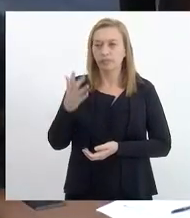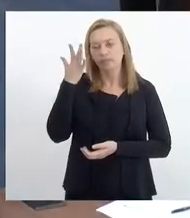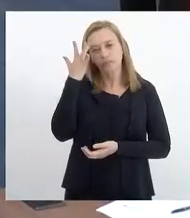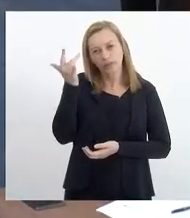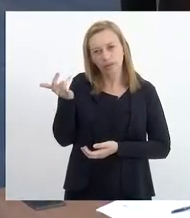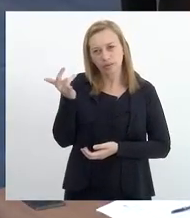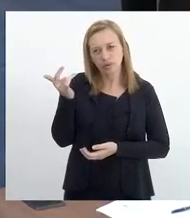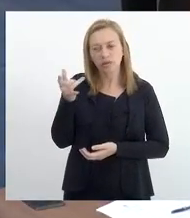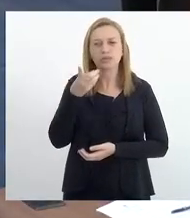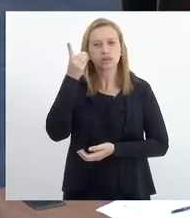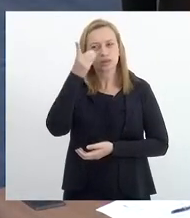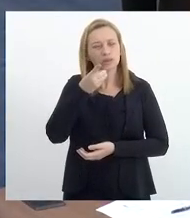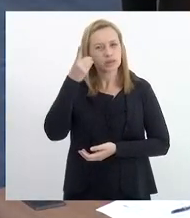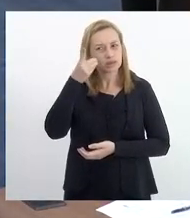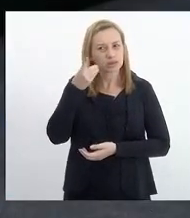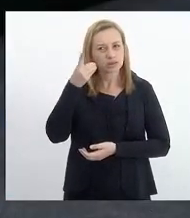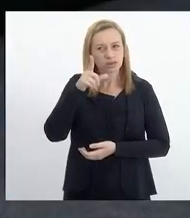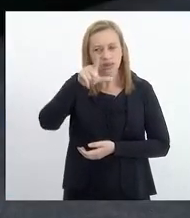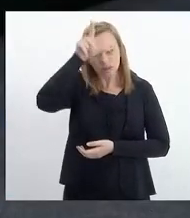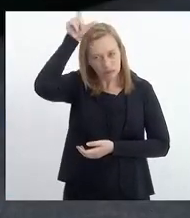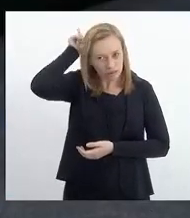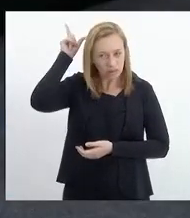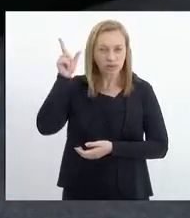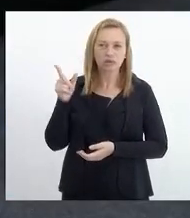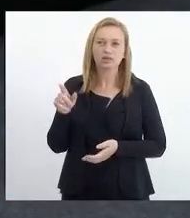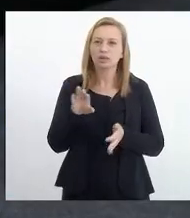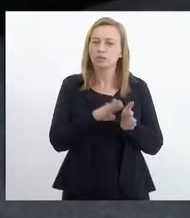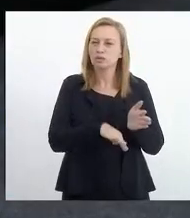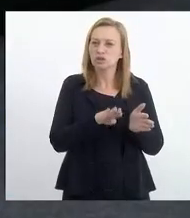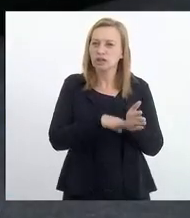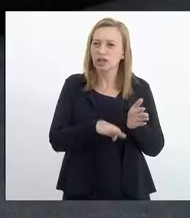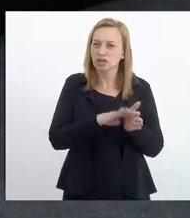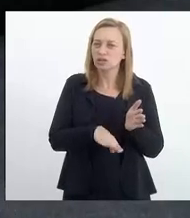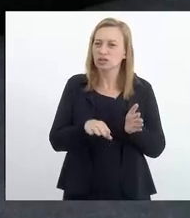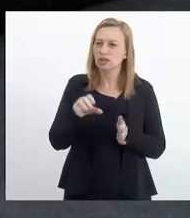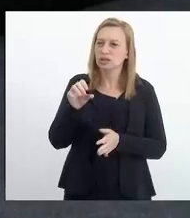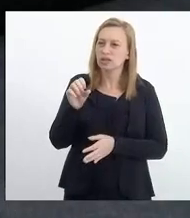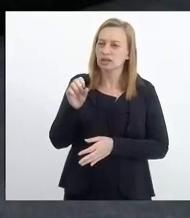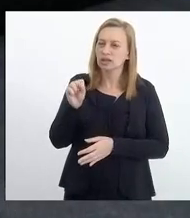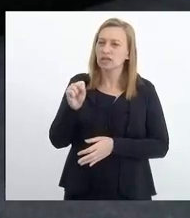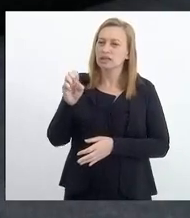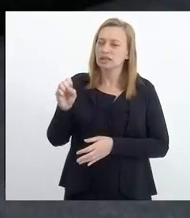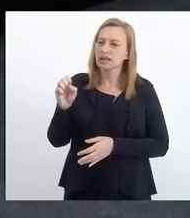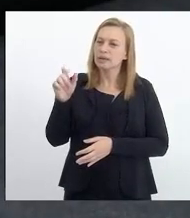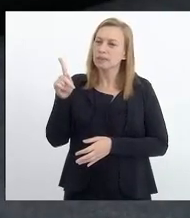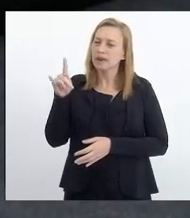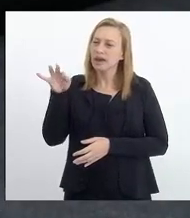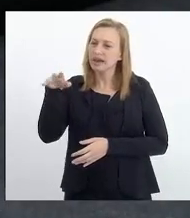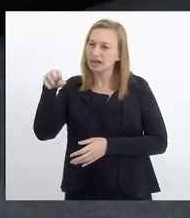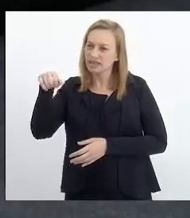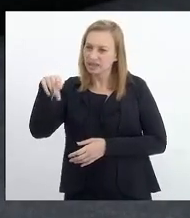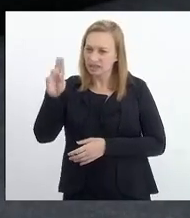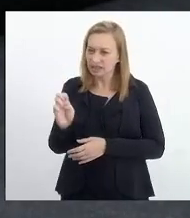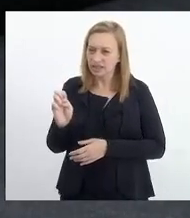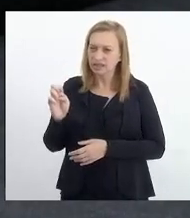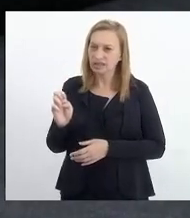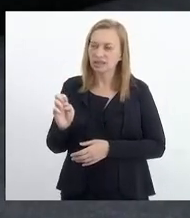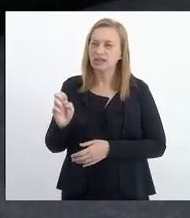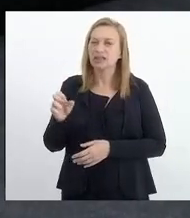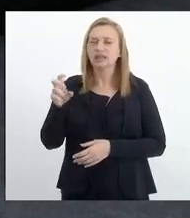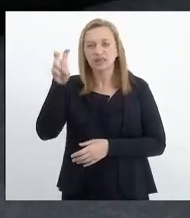Amanhã, com o deputado Luiz Paulo, que é sobre o teto de gastos, a CEPLAG. E na quinta-feira, o Rio